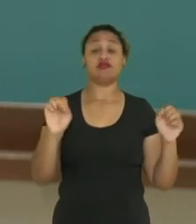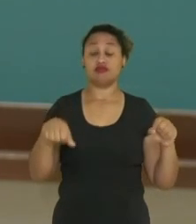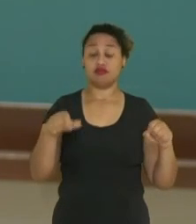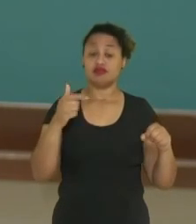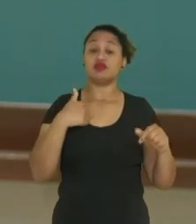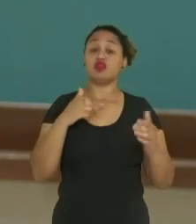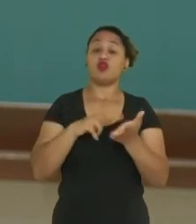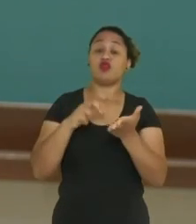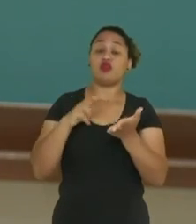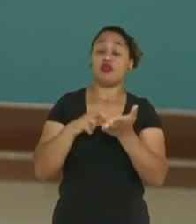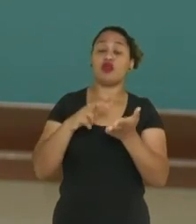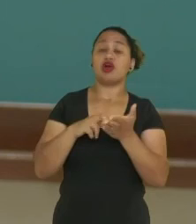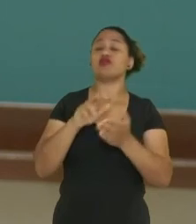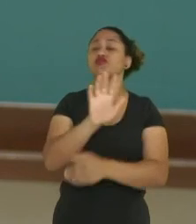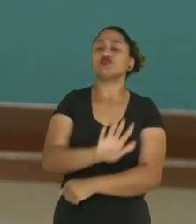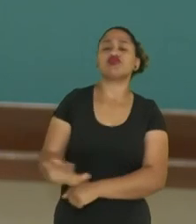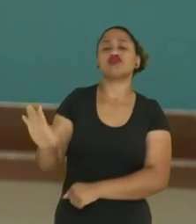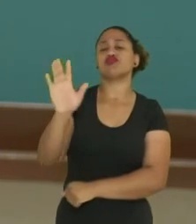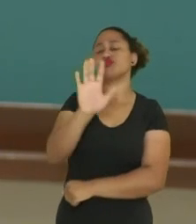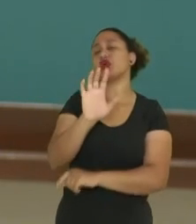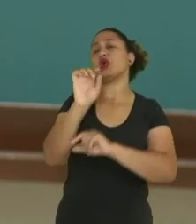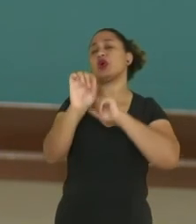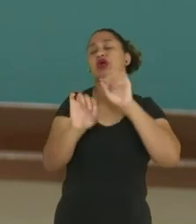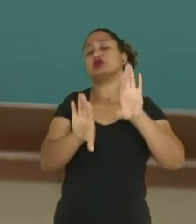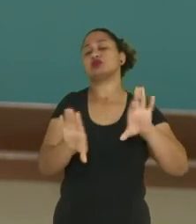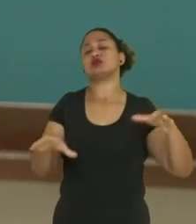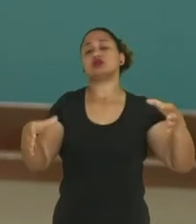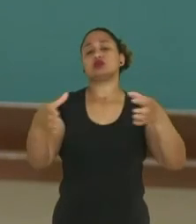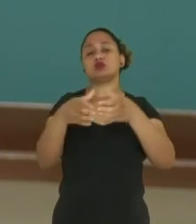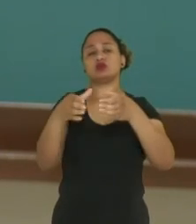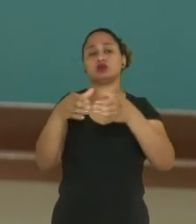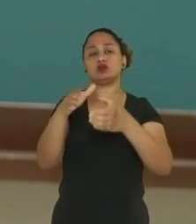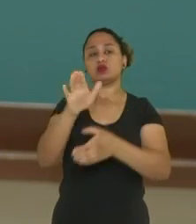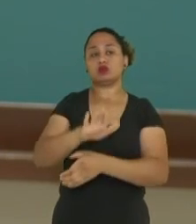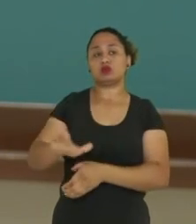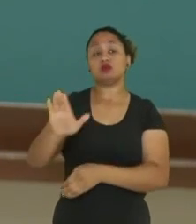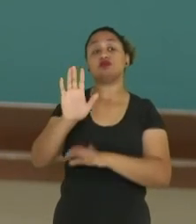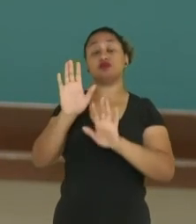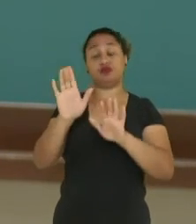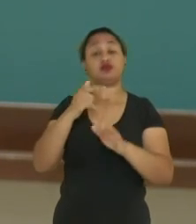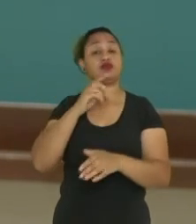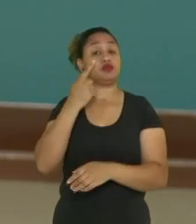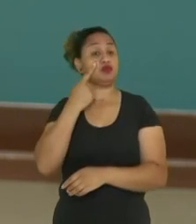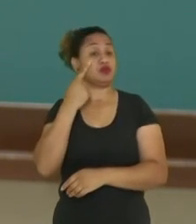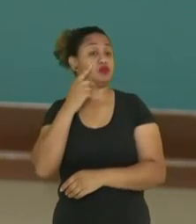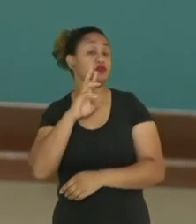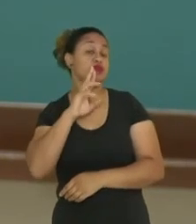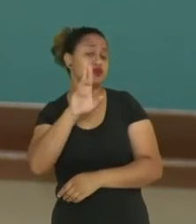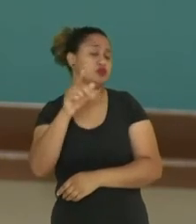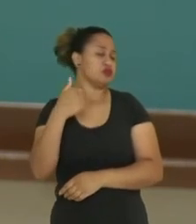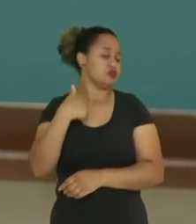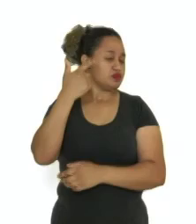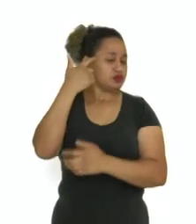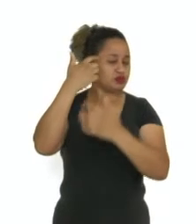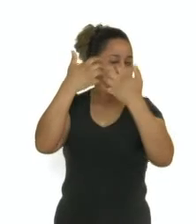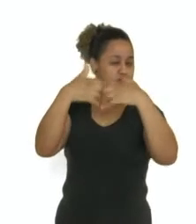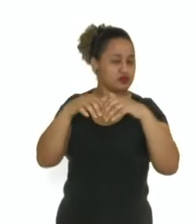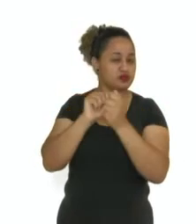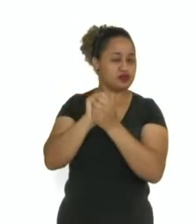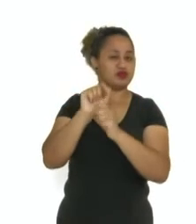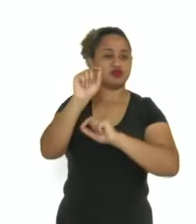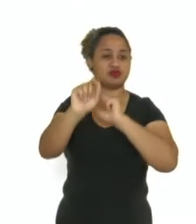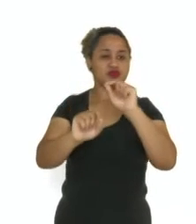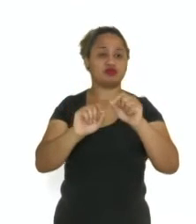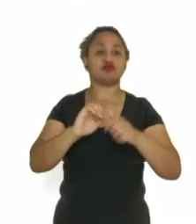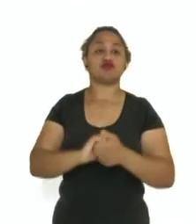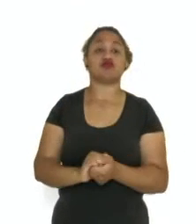ampliação de vocabulário que abrange um coletivo. Então vamos às respostas aí desse Pensando Juntos, né? Quando